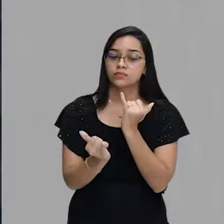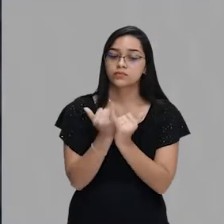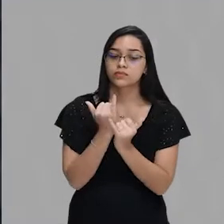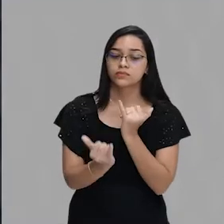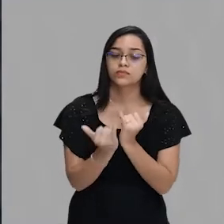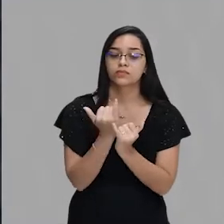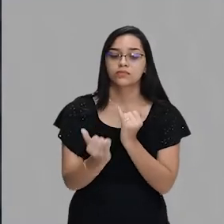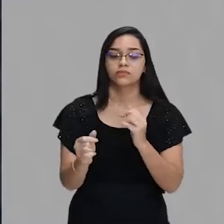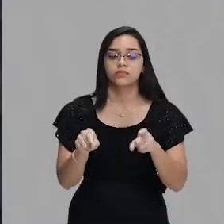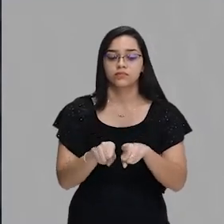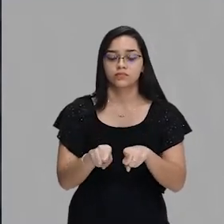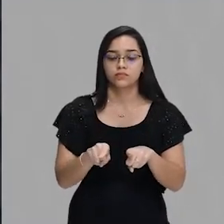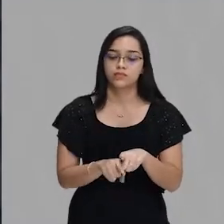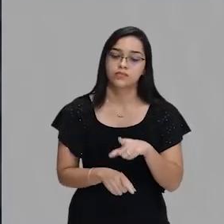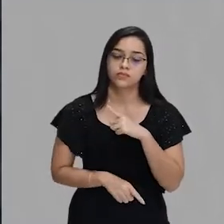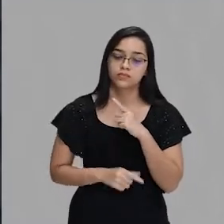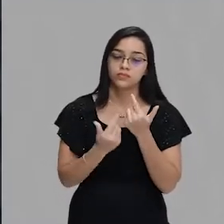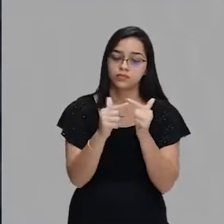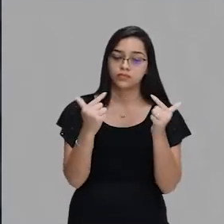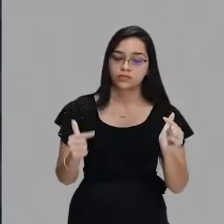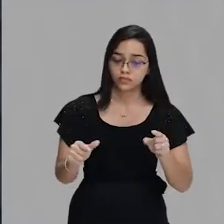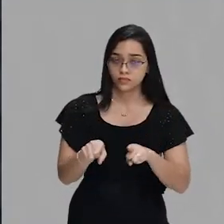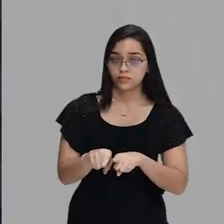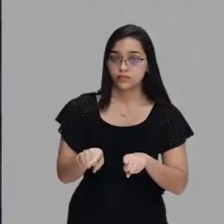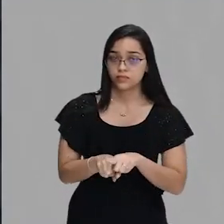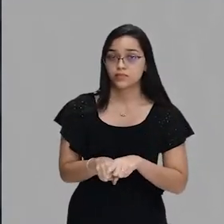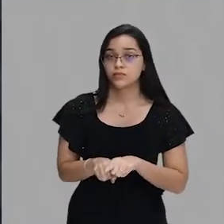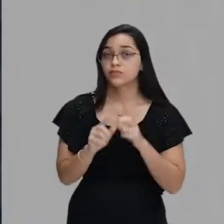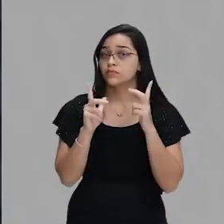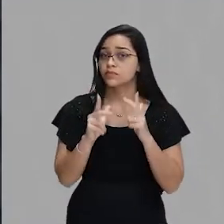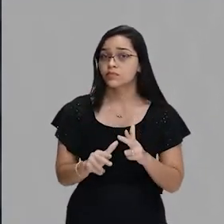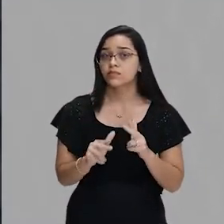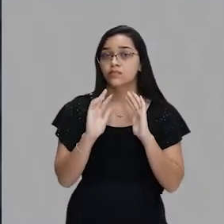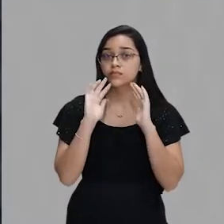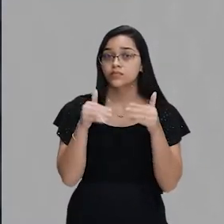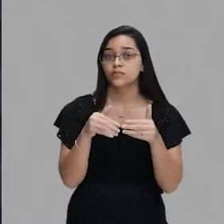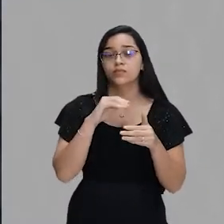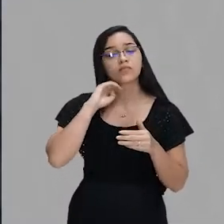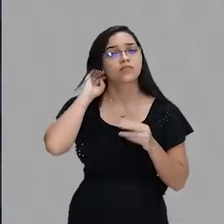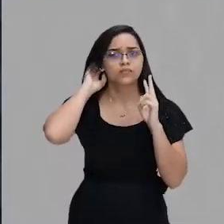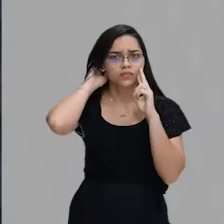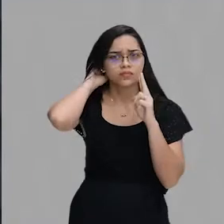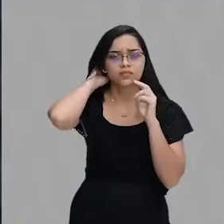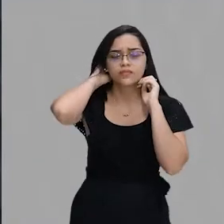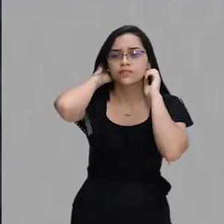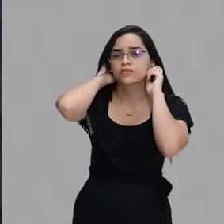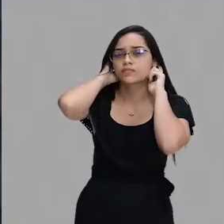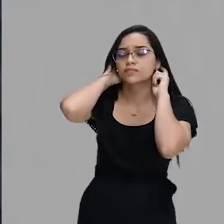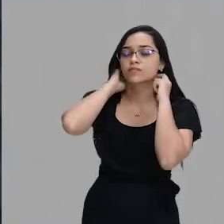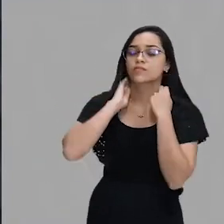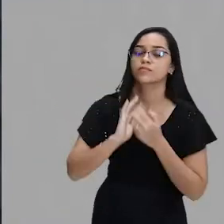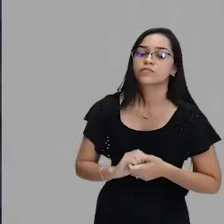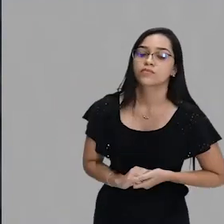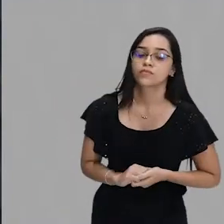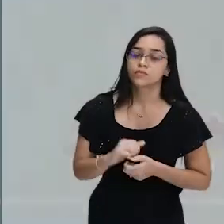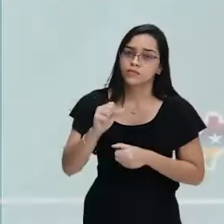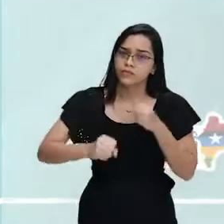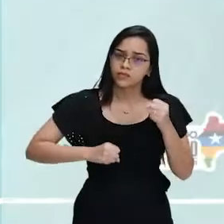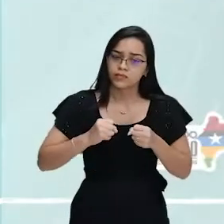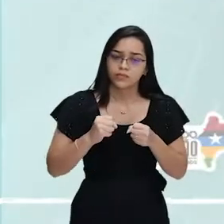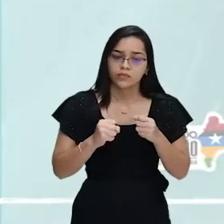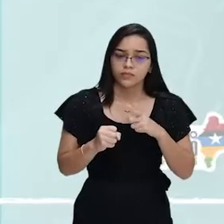né? Outras questões do Enem que traz o mesmo enfoque. Tá? Olha só. Em uma corrida